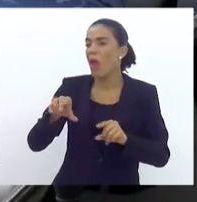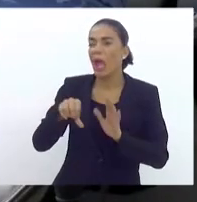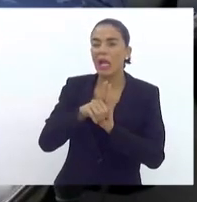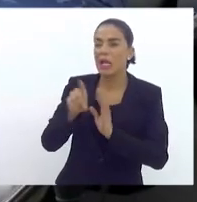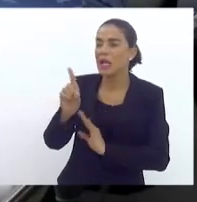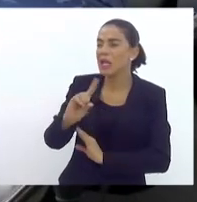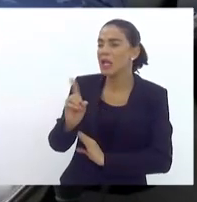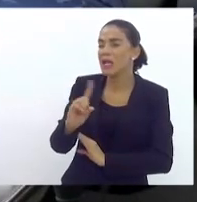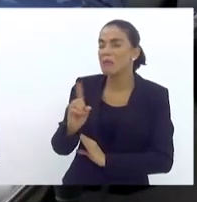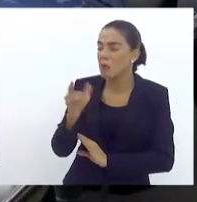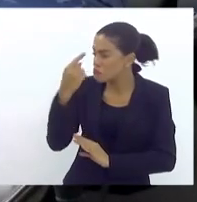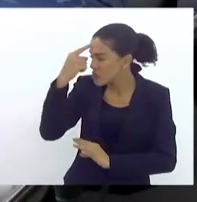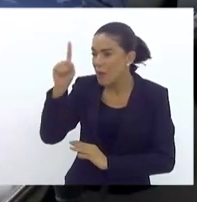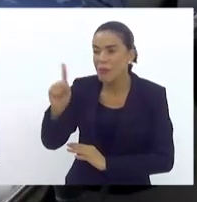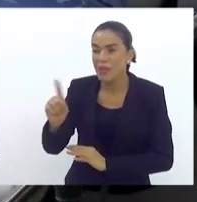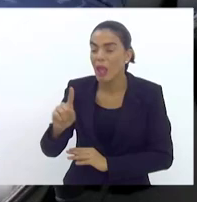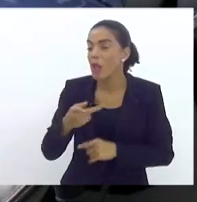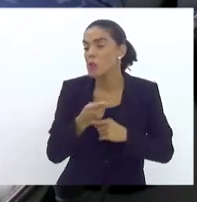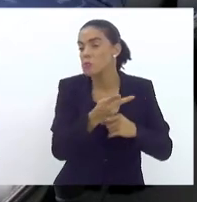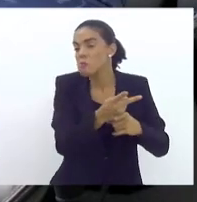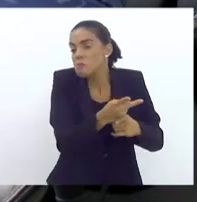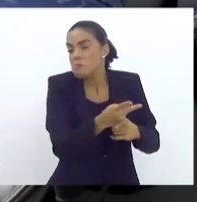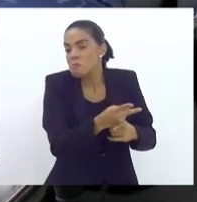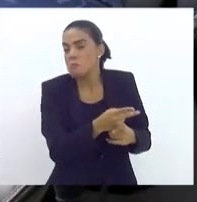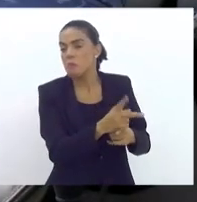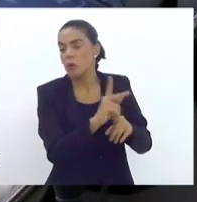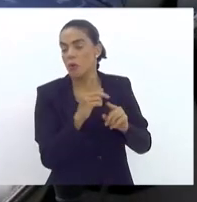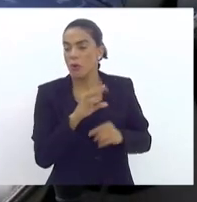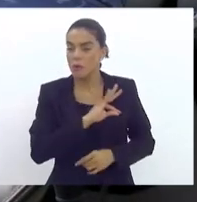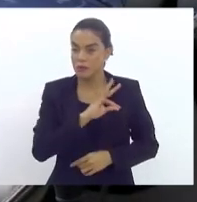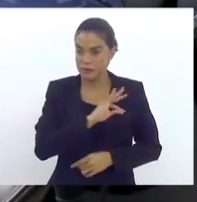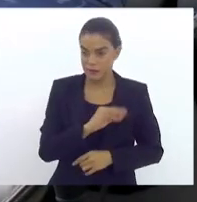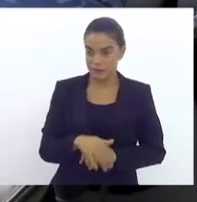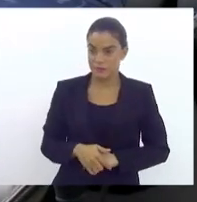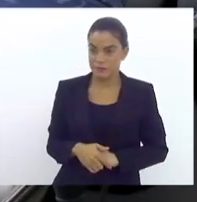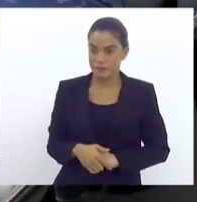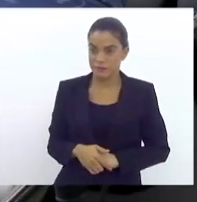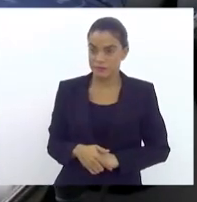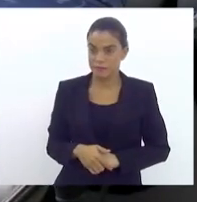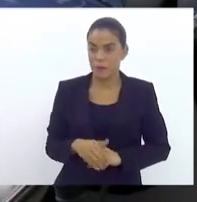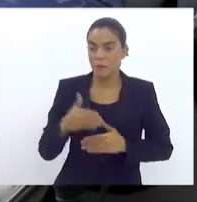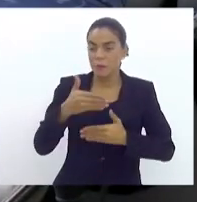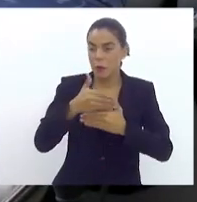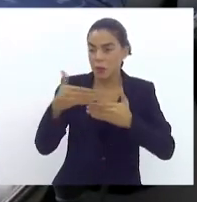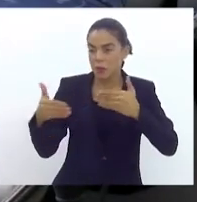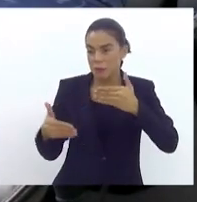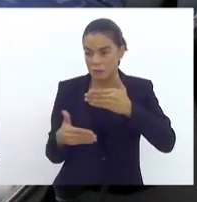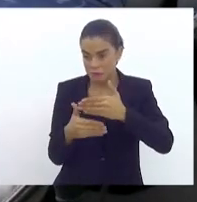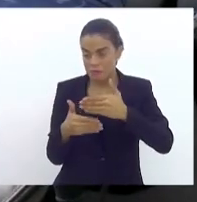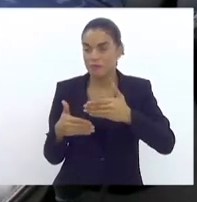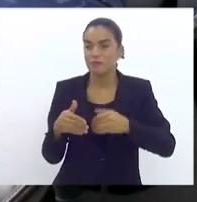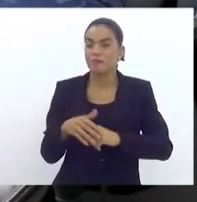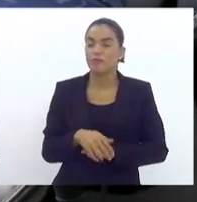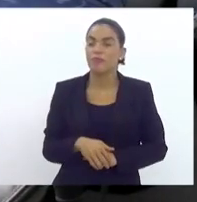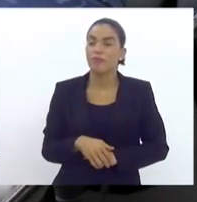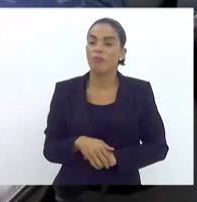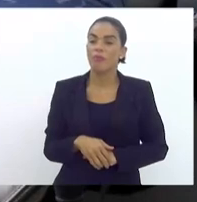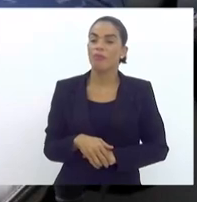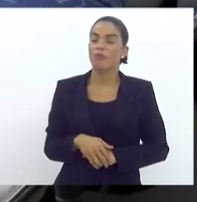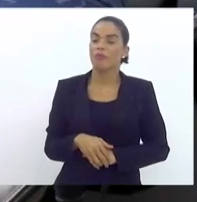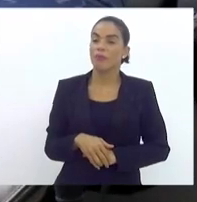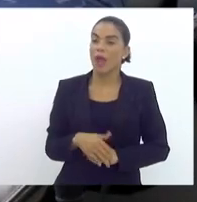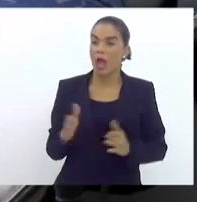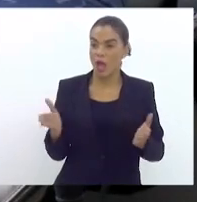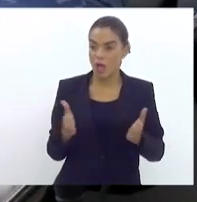não sabia que era crime e não procura por isso você pode passar por favor ajuda né